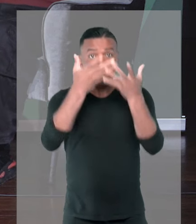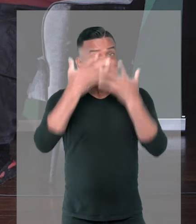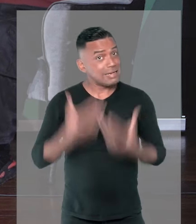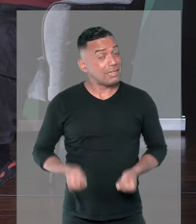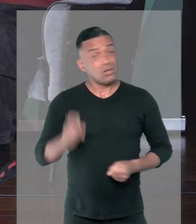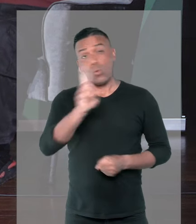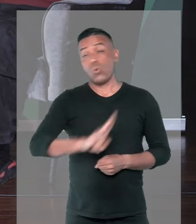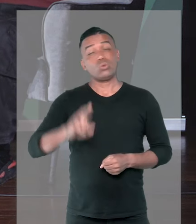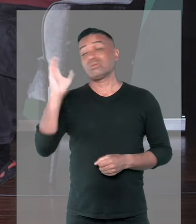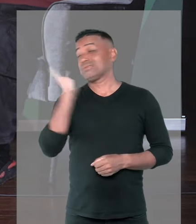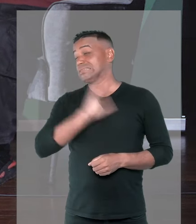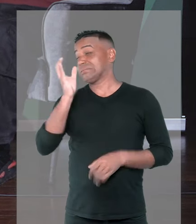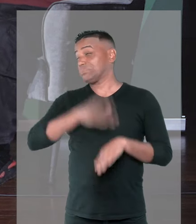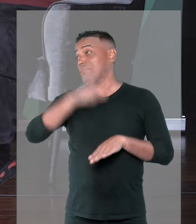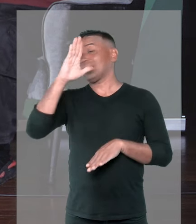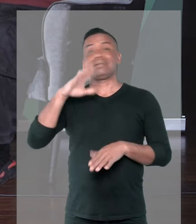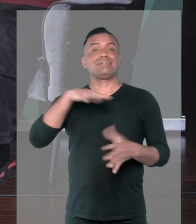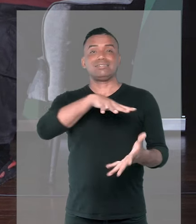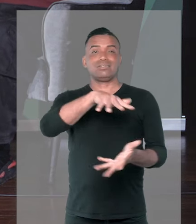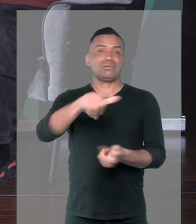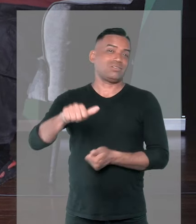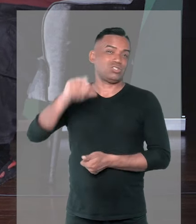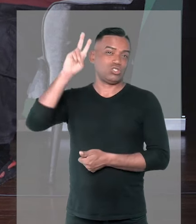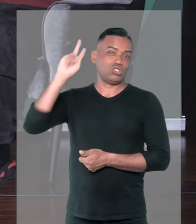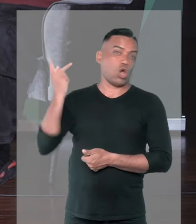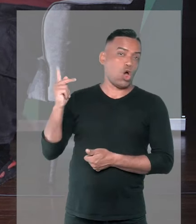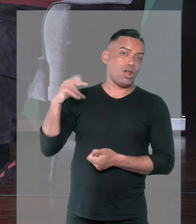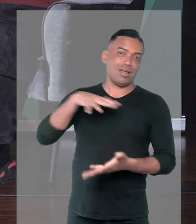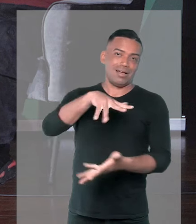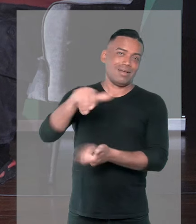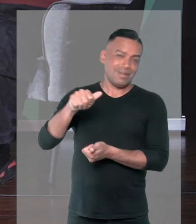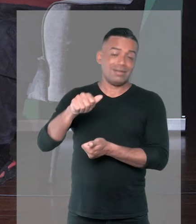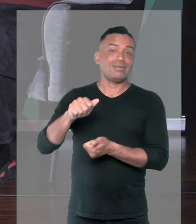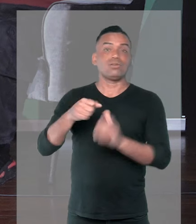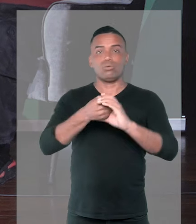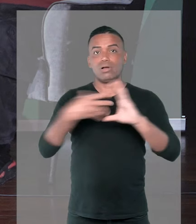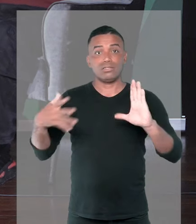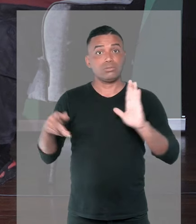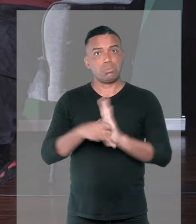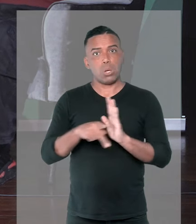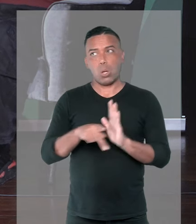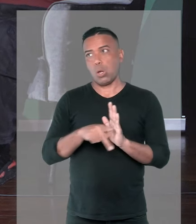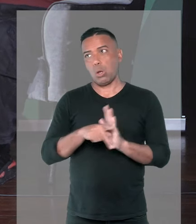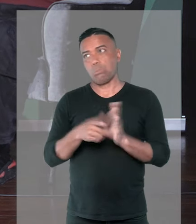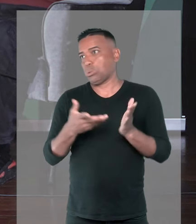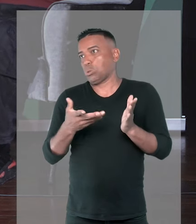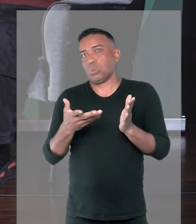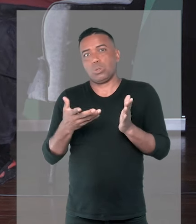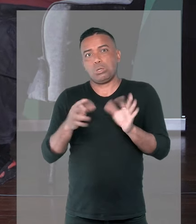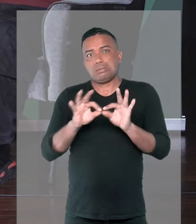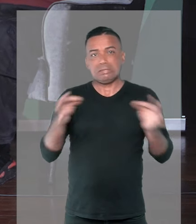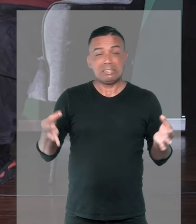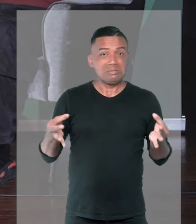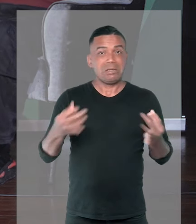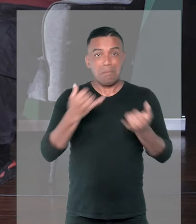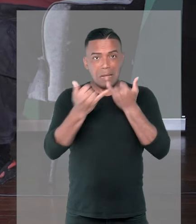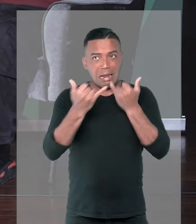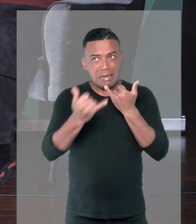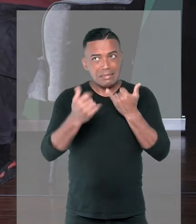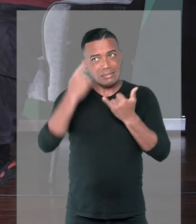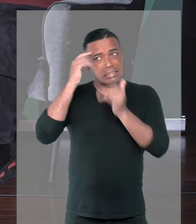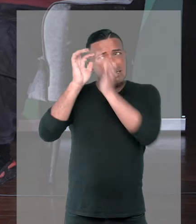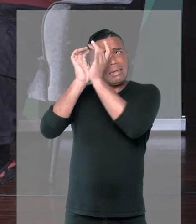uso mais rápida na história do planeta até agora com eh características não triviais né Parece que faz coisas como pensar